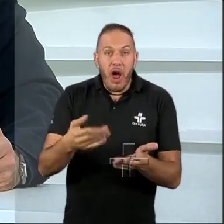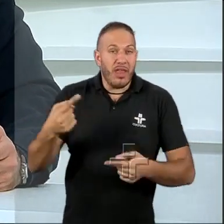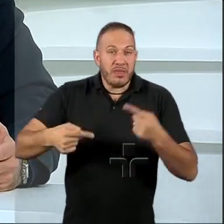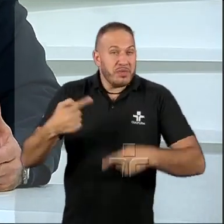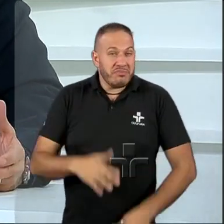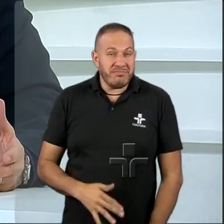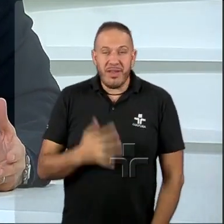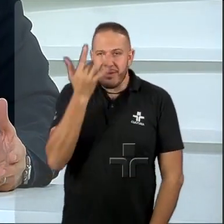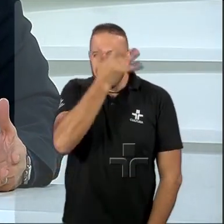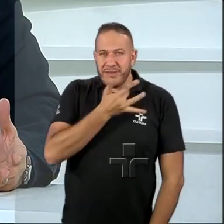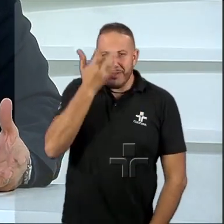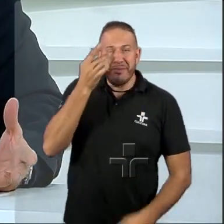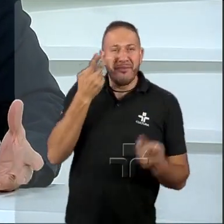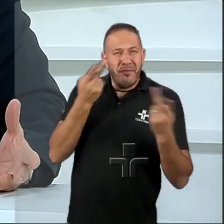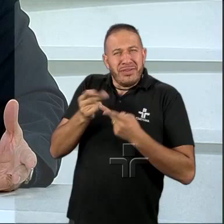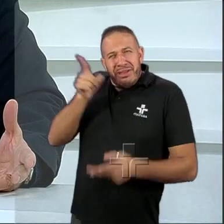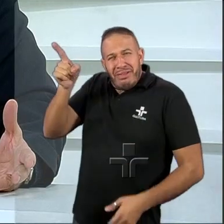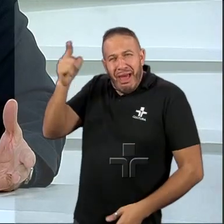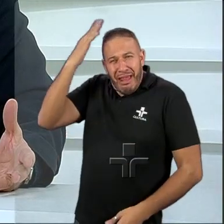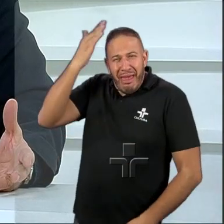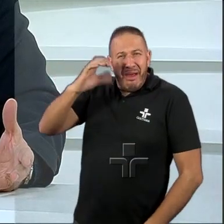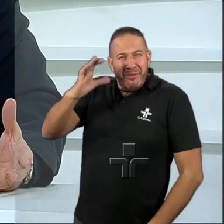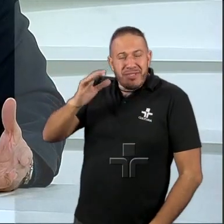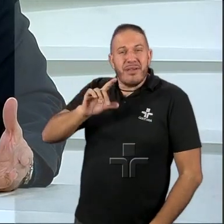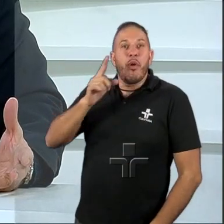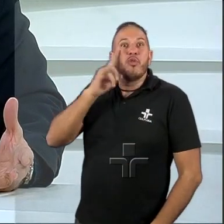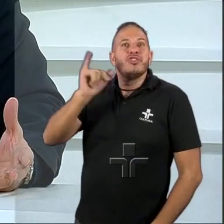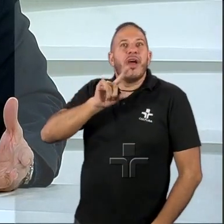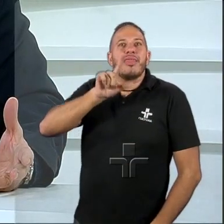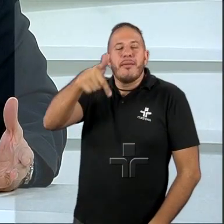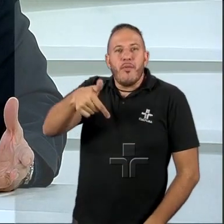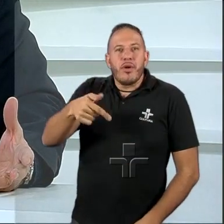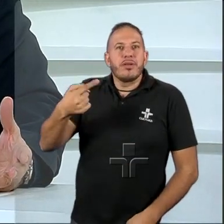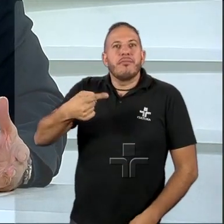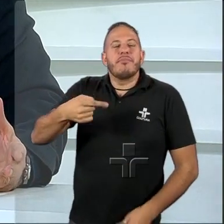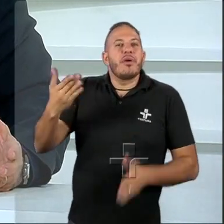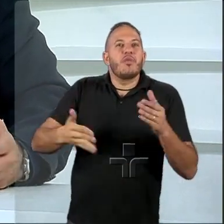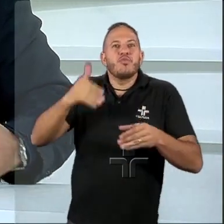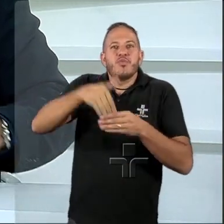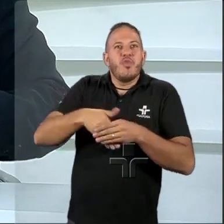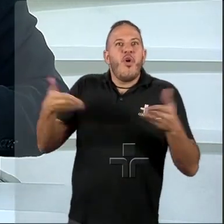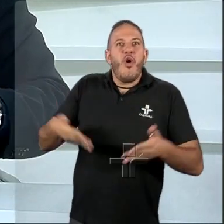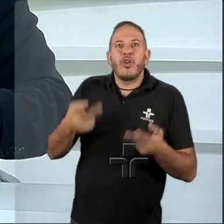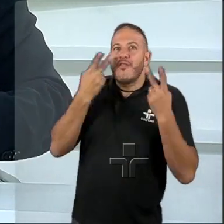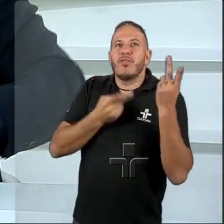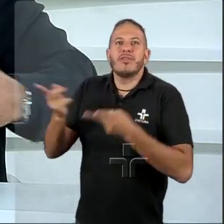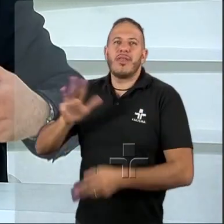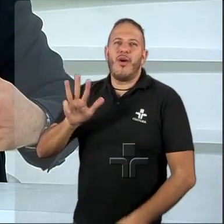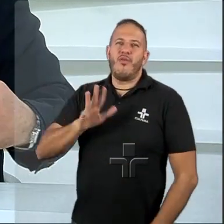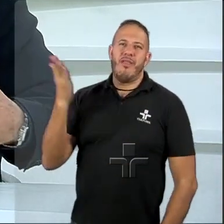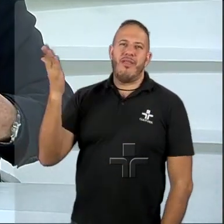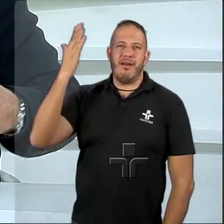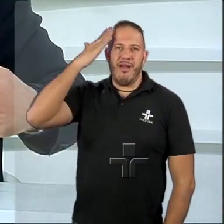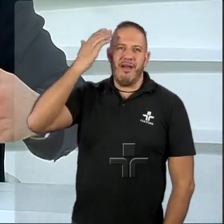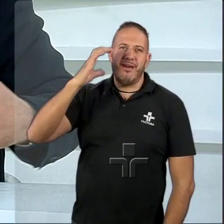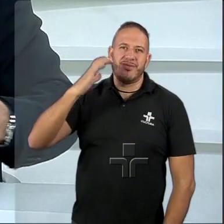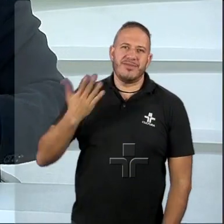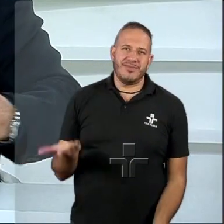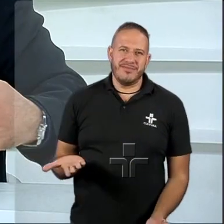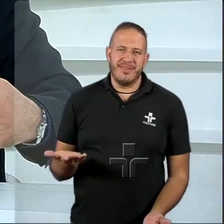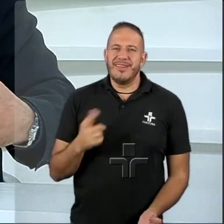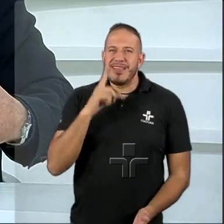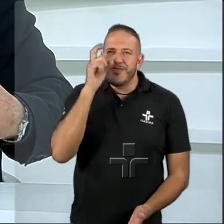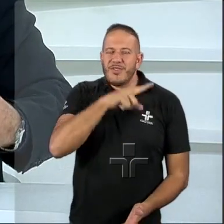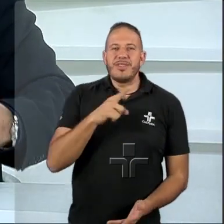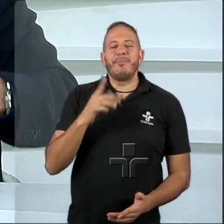O Haddad ainda foi visitar em Curitiba logo no dia seguinte ao primeiro turno. Essa dificuldade de sair, de